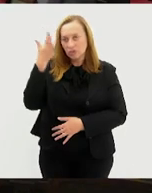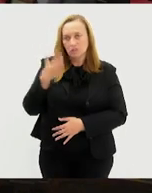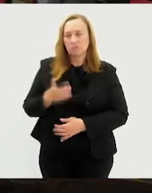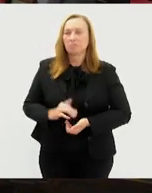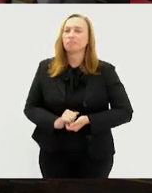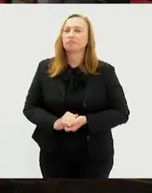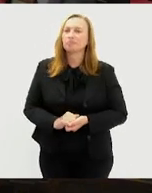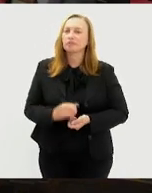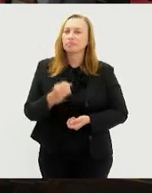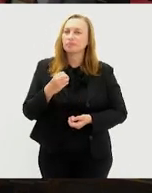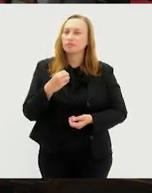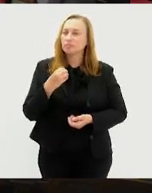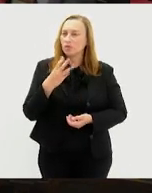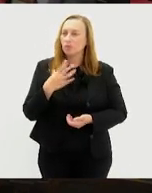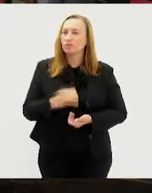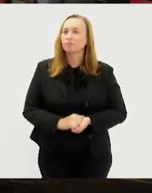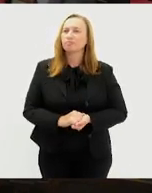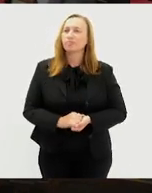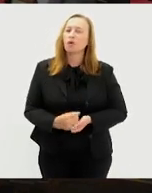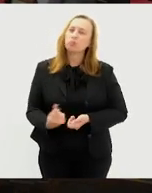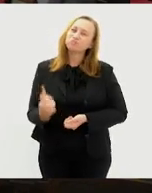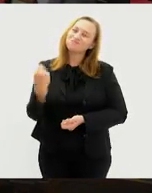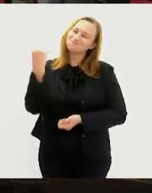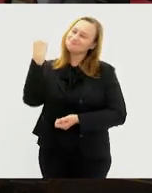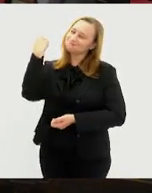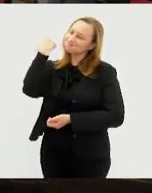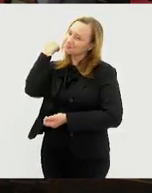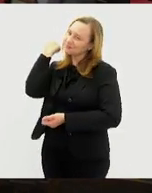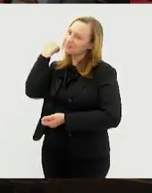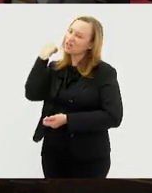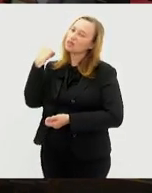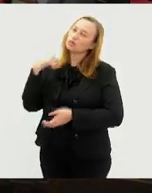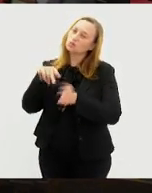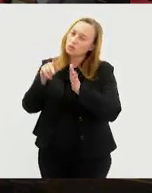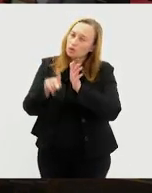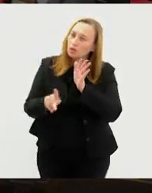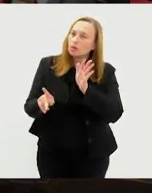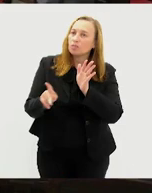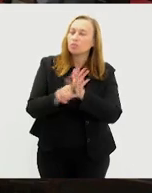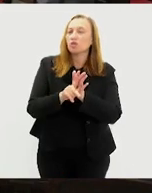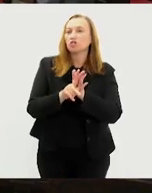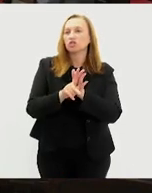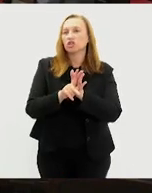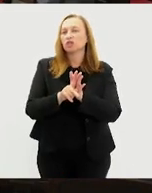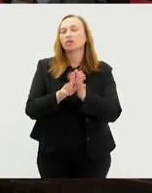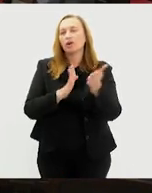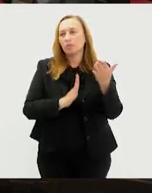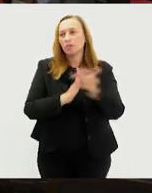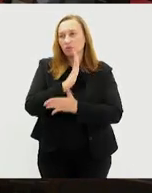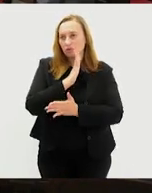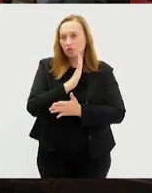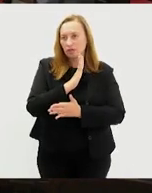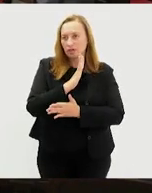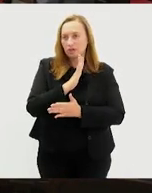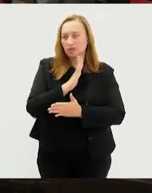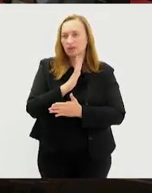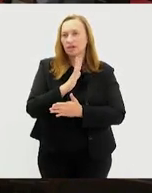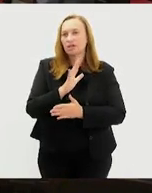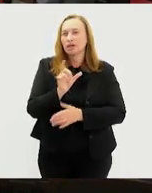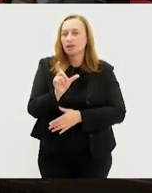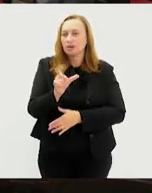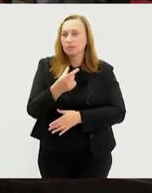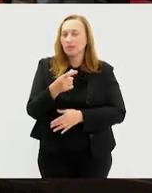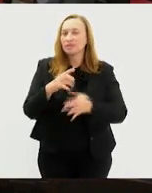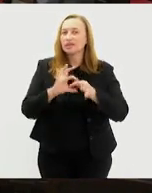democrática lá atrás aprovei projetos de humanização E também o que garante o passe livre pros